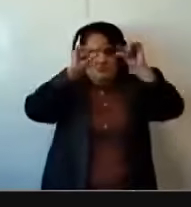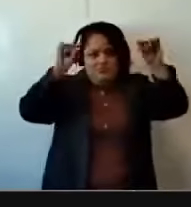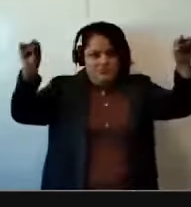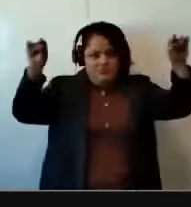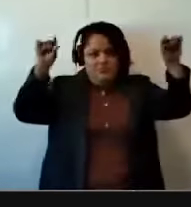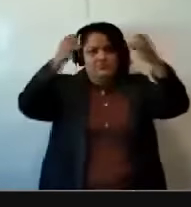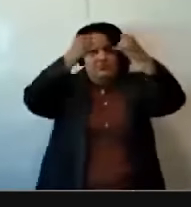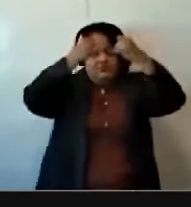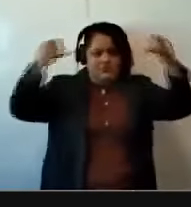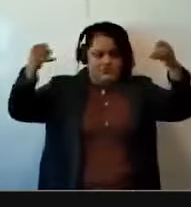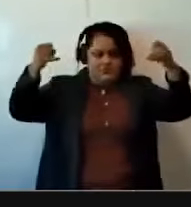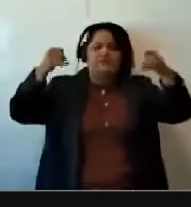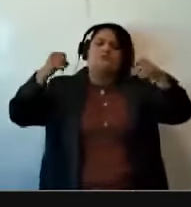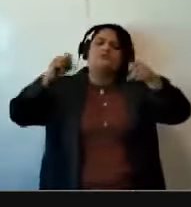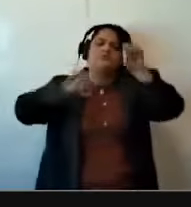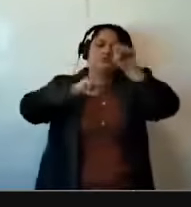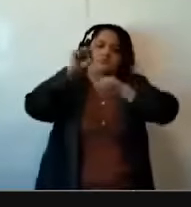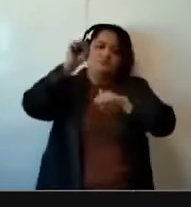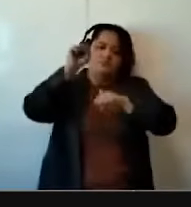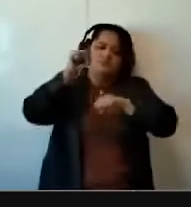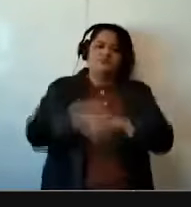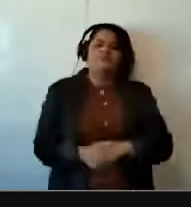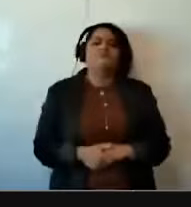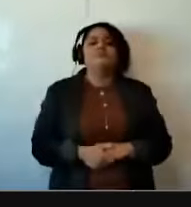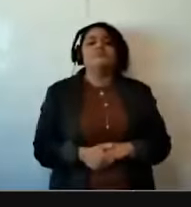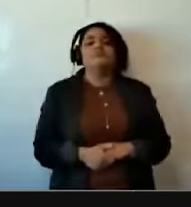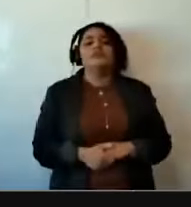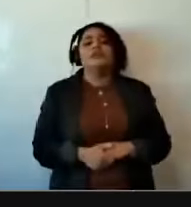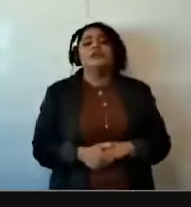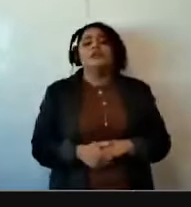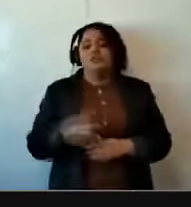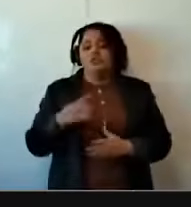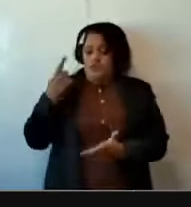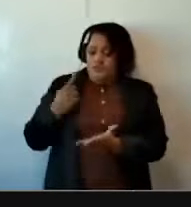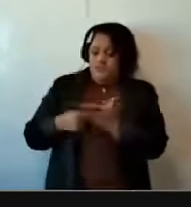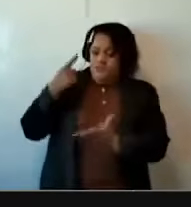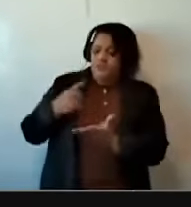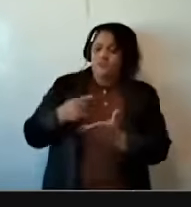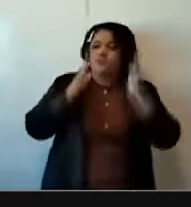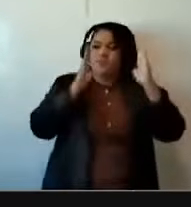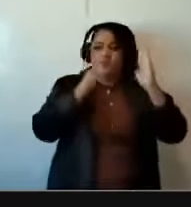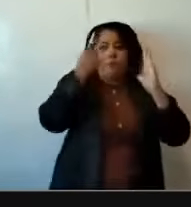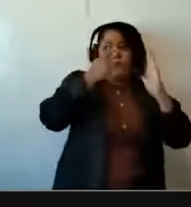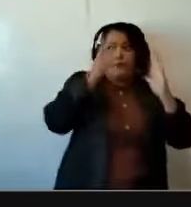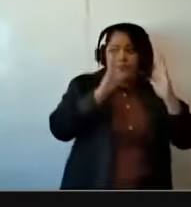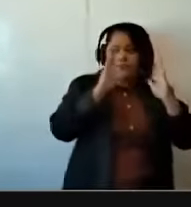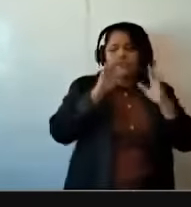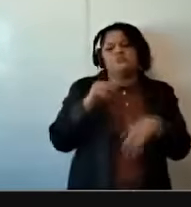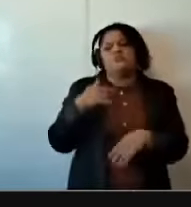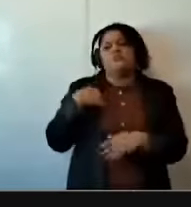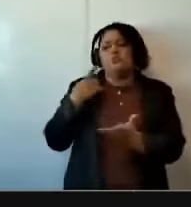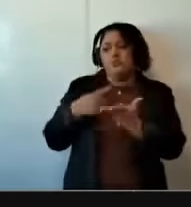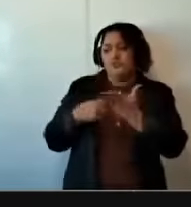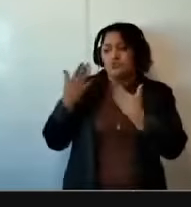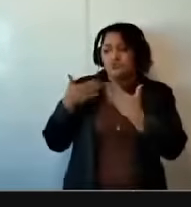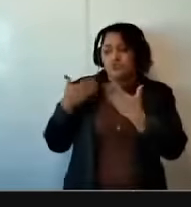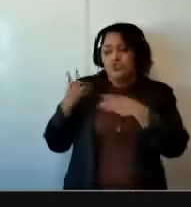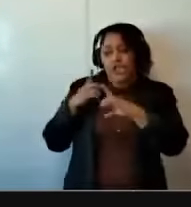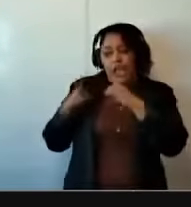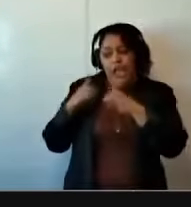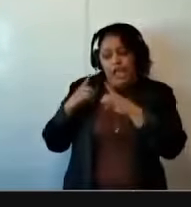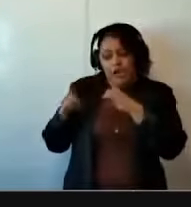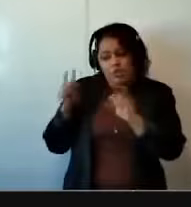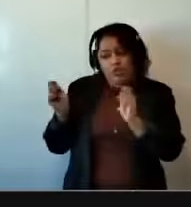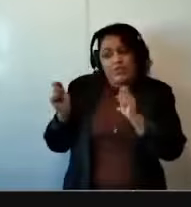primeiro turno, e com compromisso, Braulio, de seguirmos avançando no diálogo, dentro do que for possível, nós vamos encaminhar o voto sim, para a gente